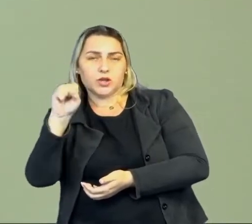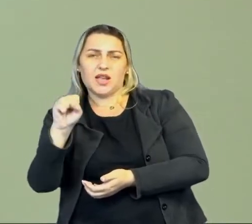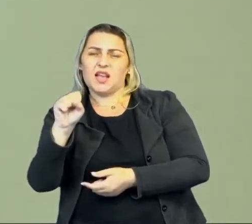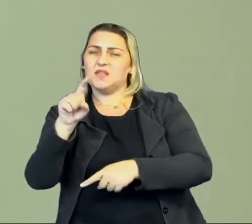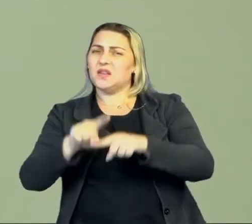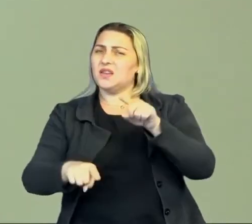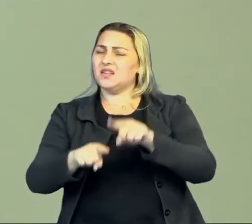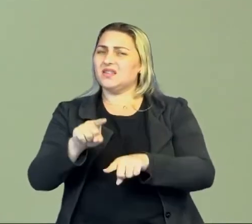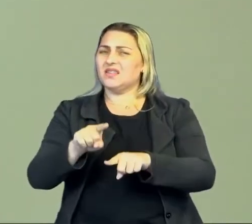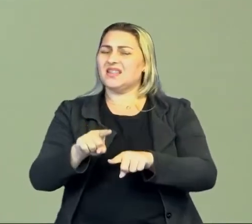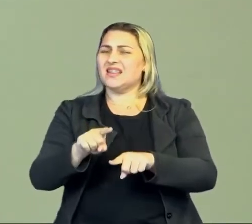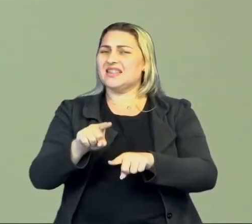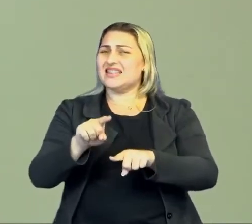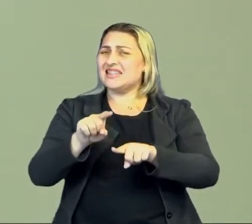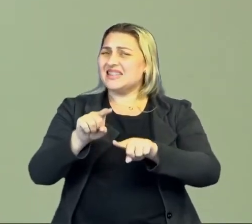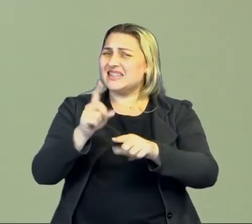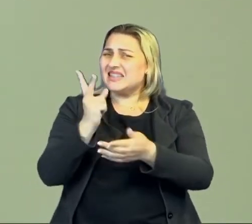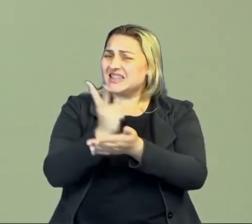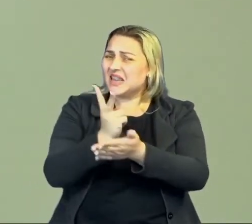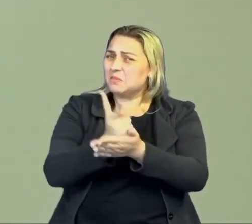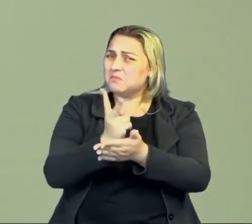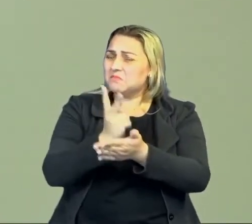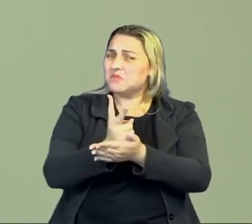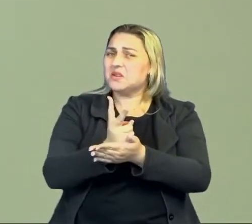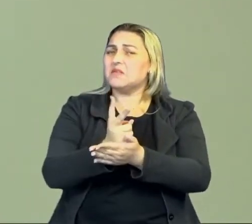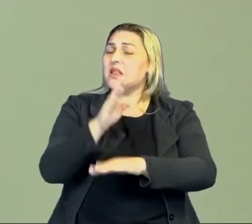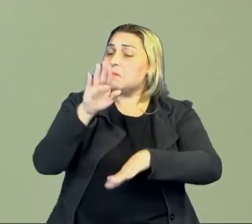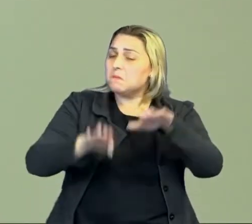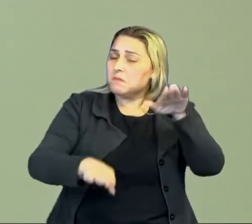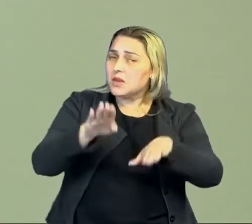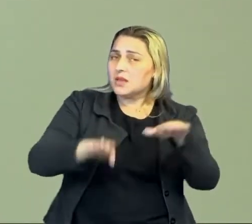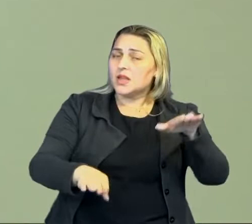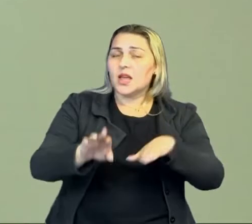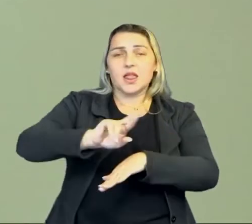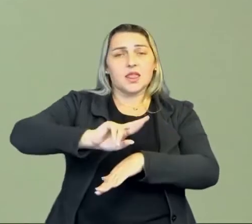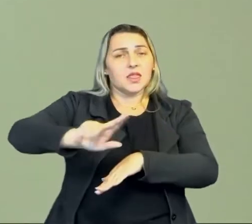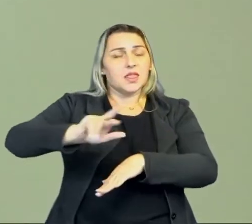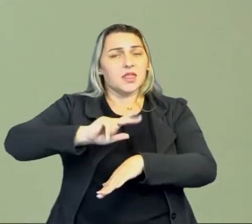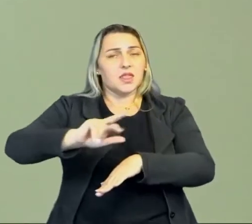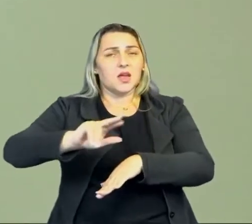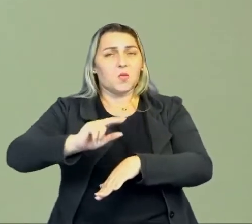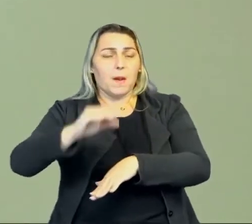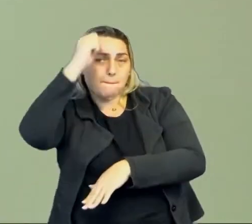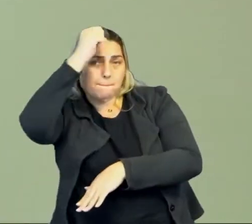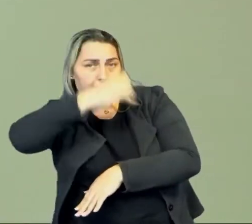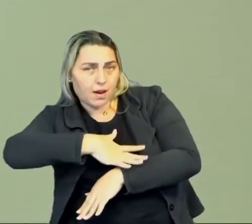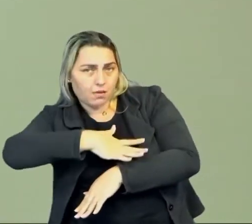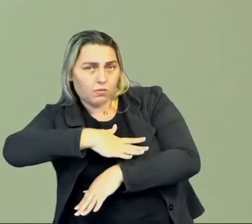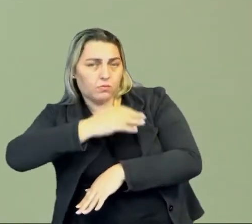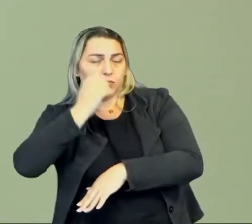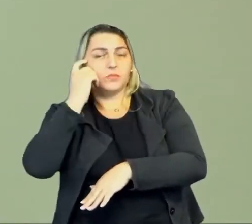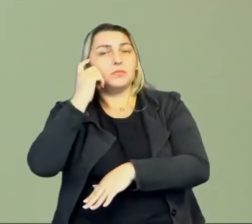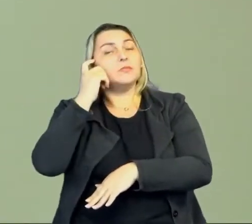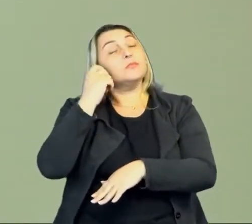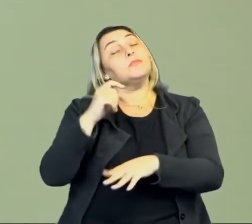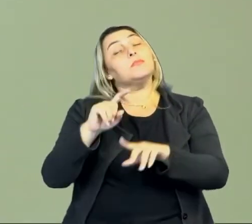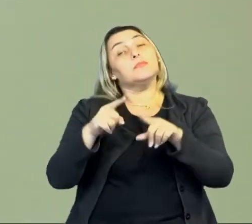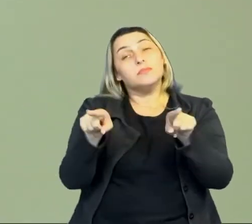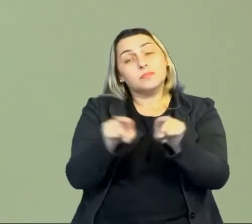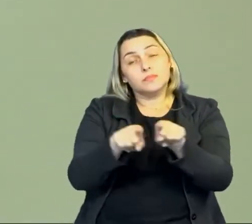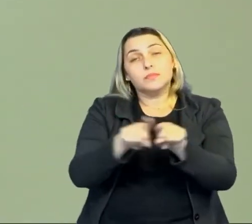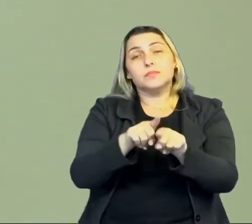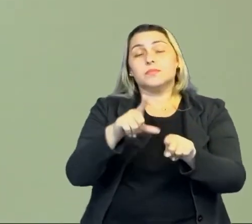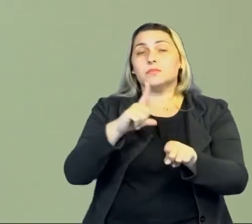da história, tá? Ele pode só confrontar ali o protagonista. E nós temos